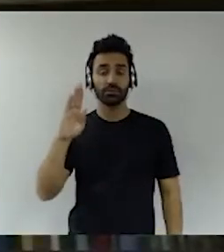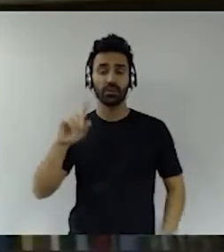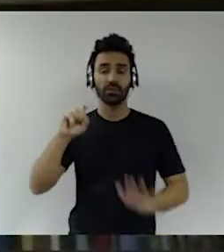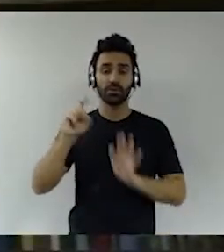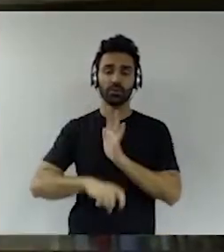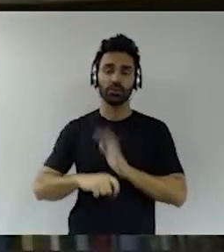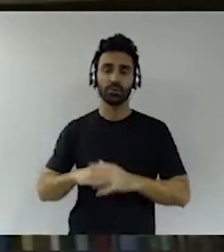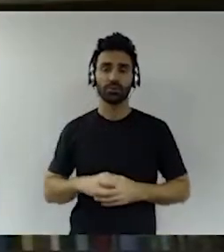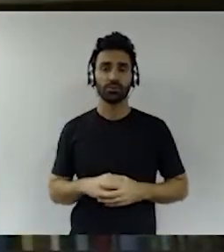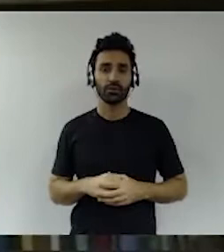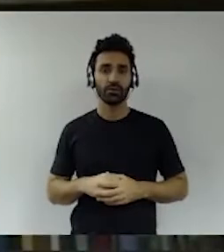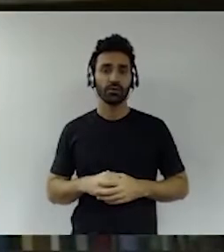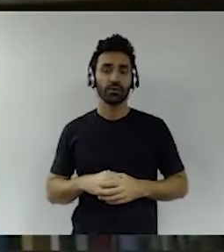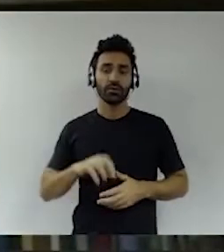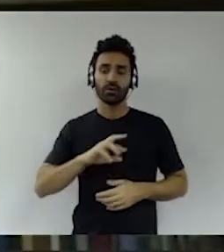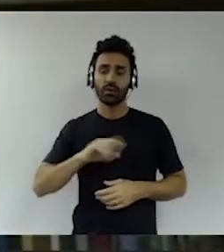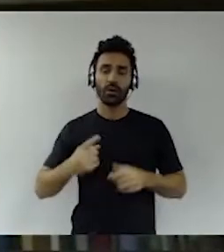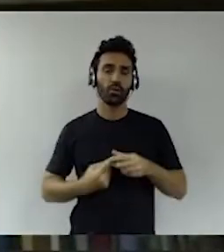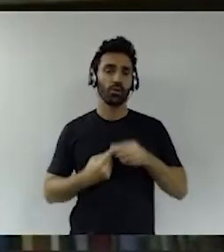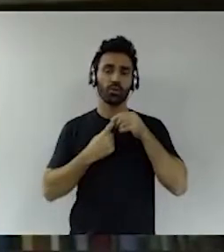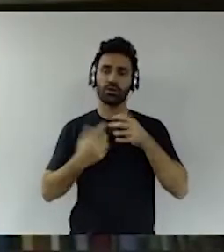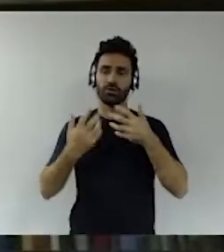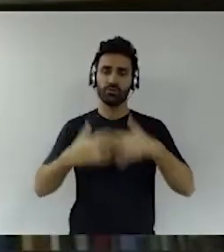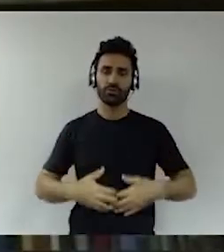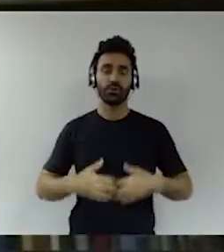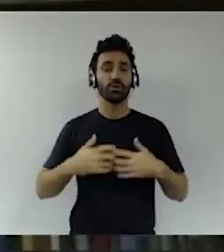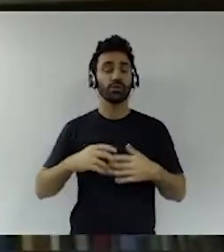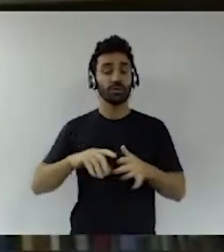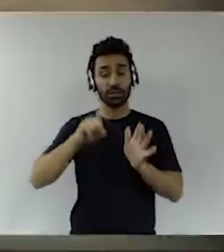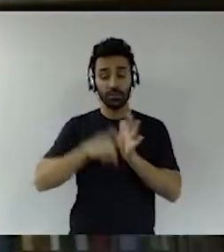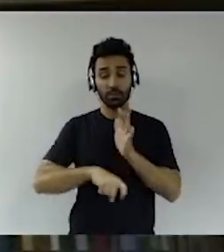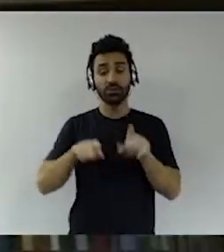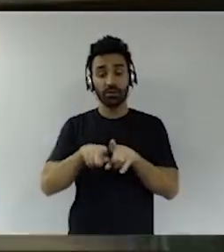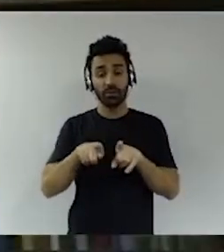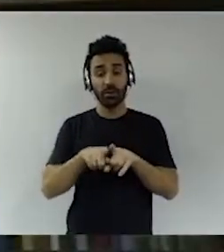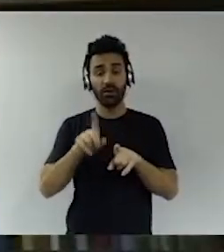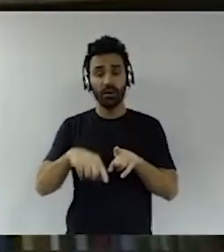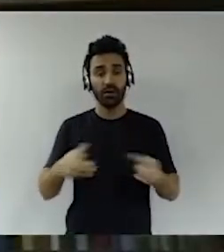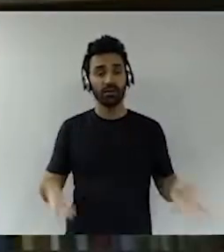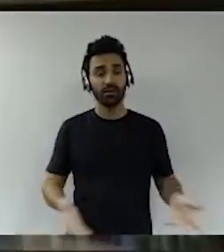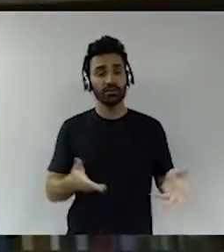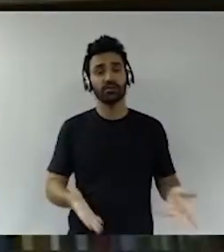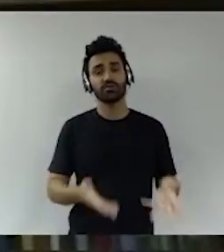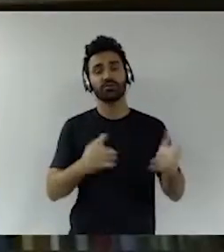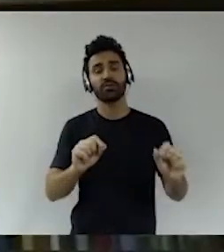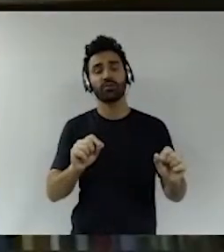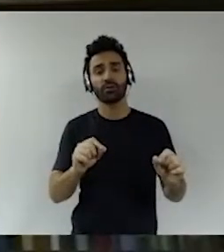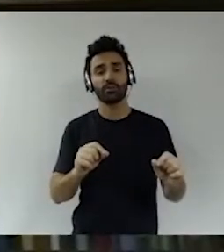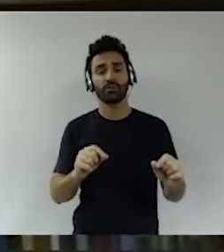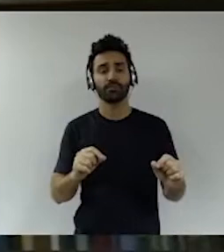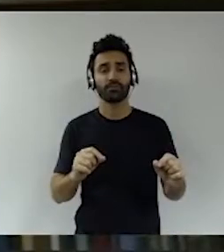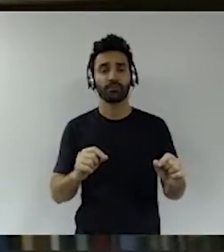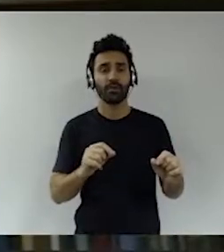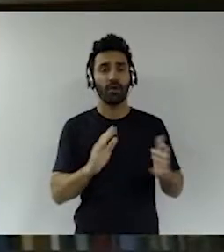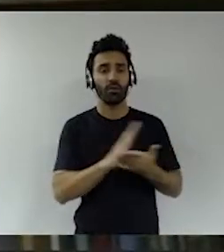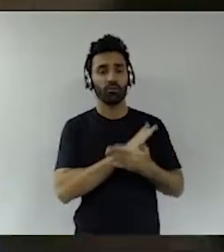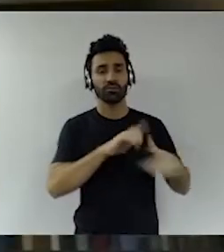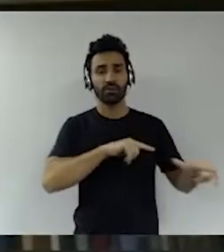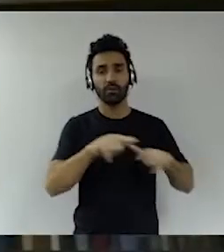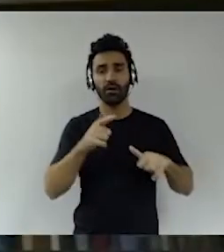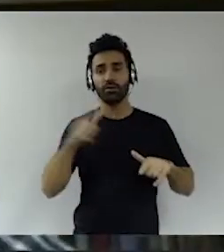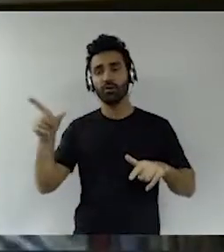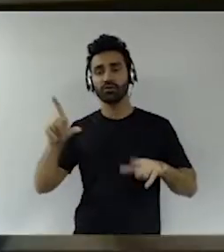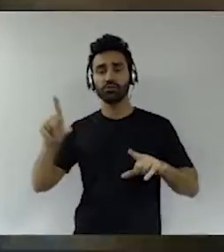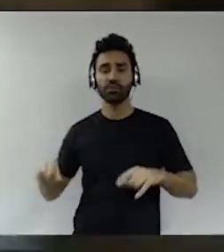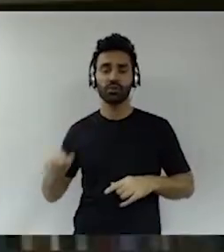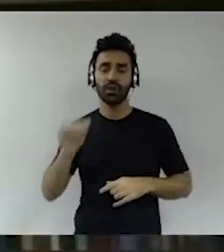tributos. Não é a única função, uma outra função importante dos tributos, por exemplo, é incentivar ou desincentivar determinadas atividades. Então, eu